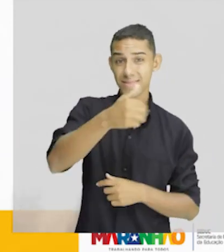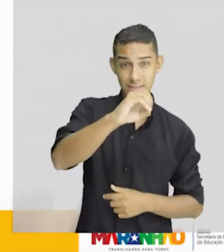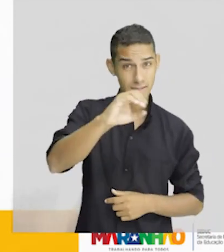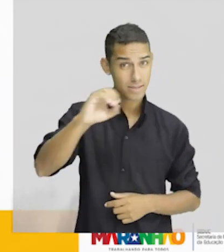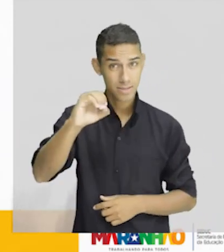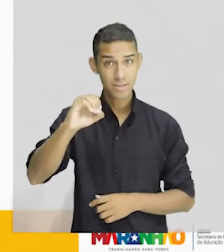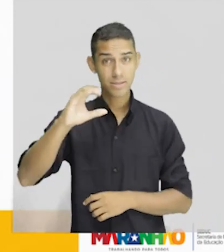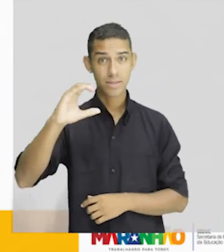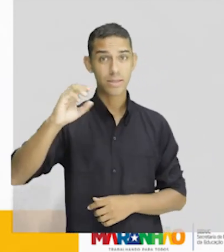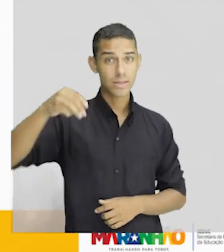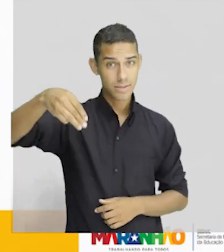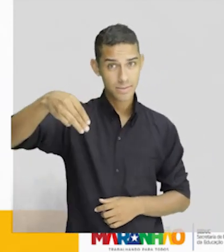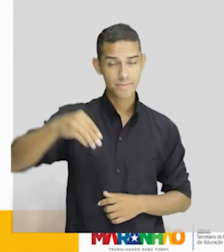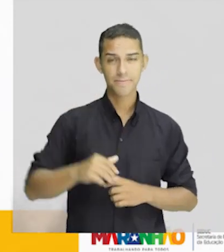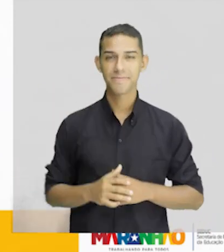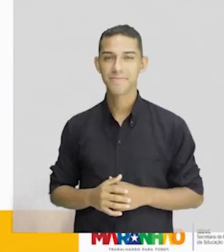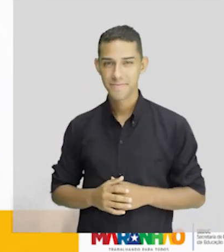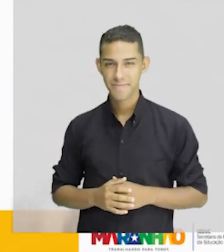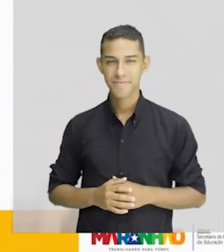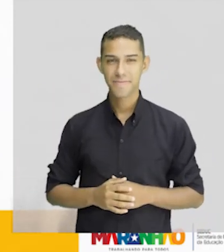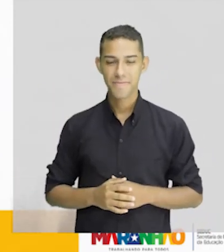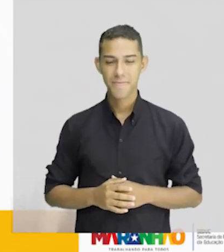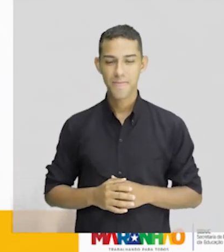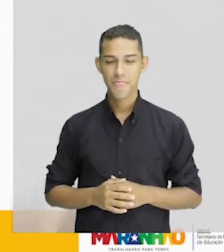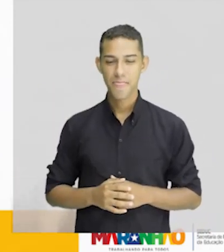100 centímetros.